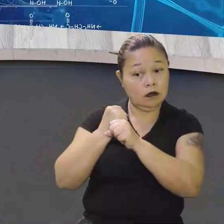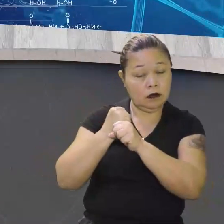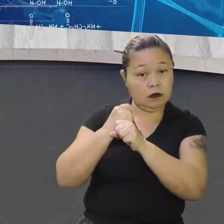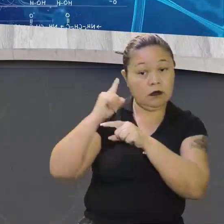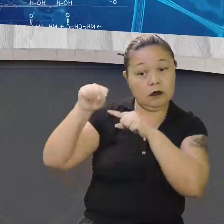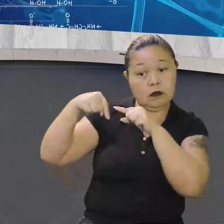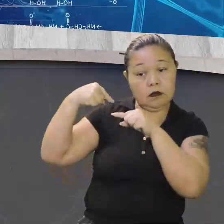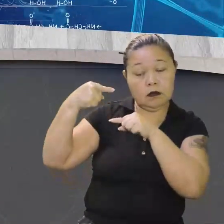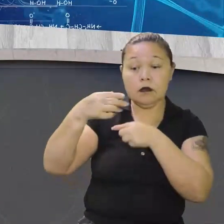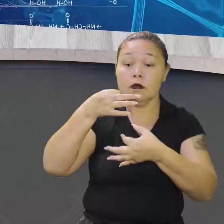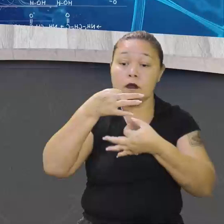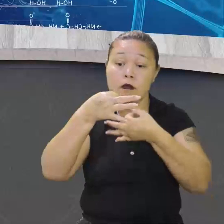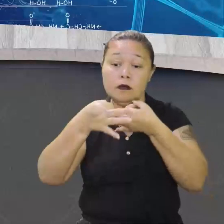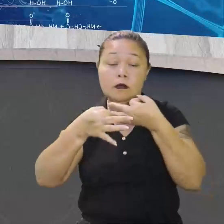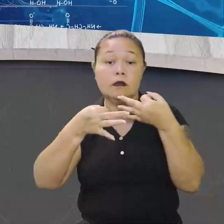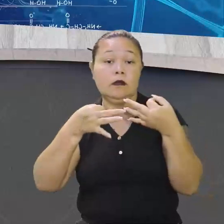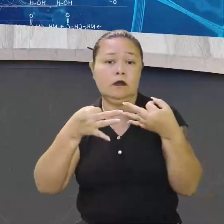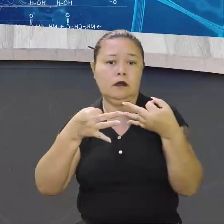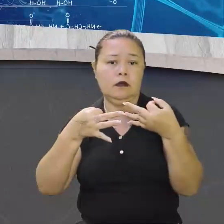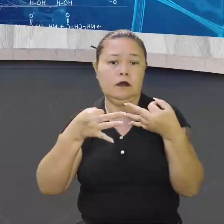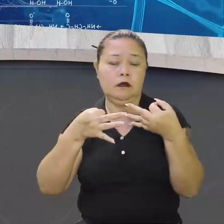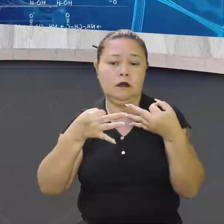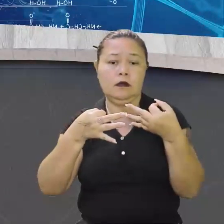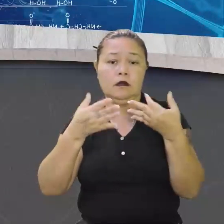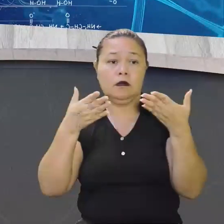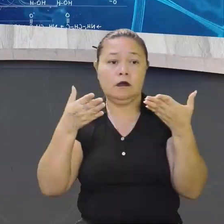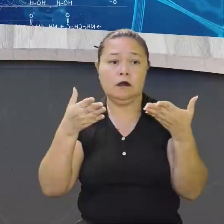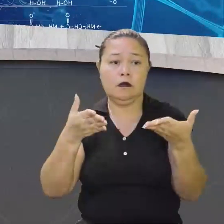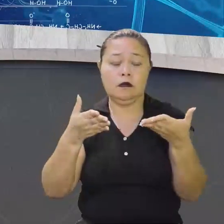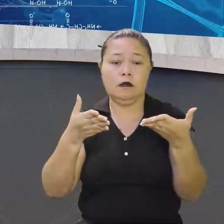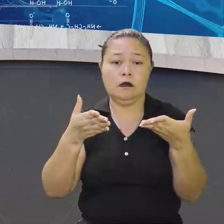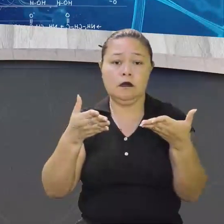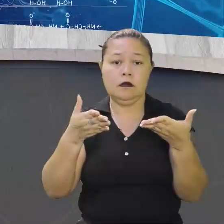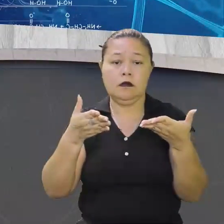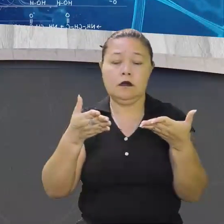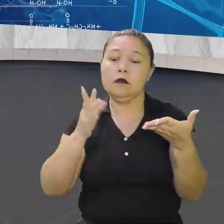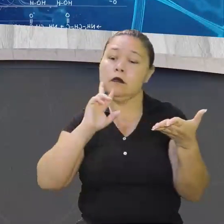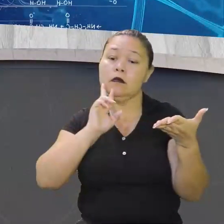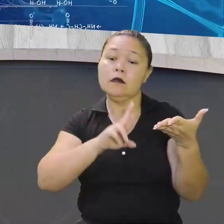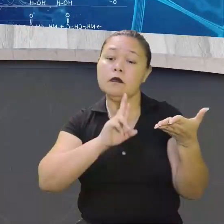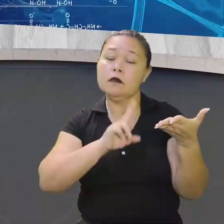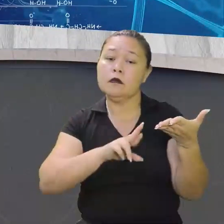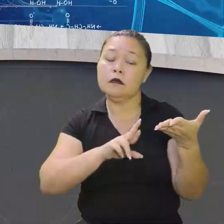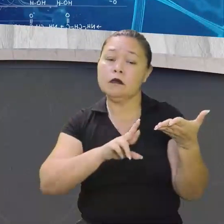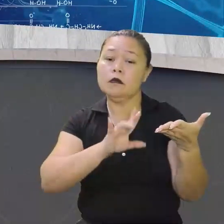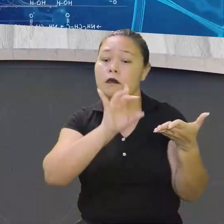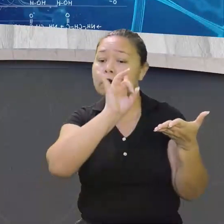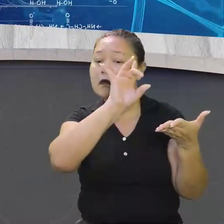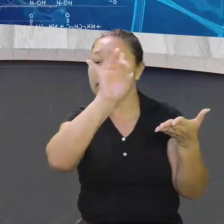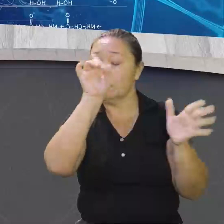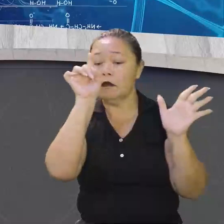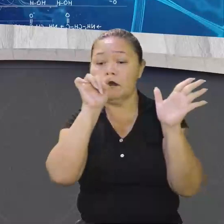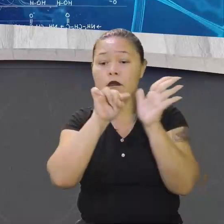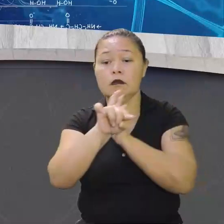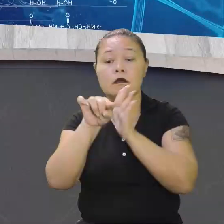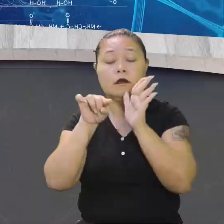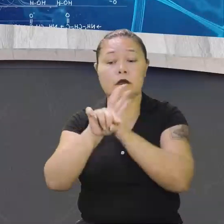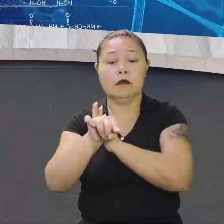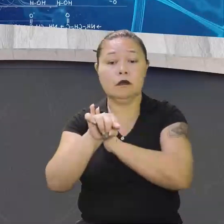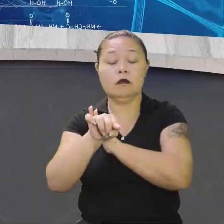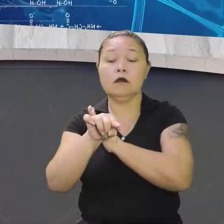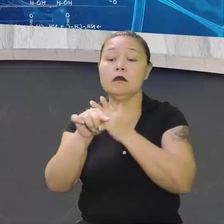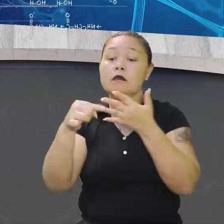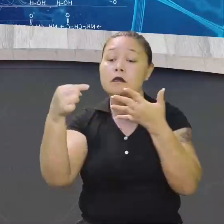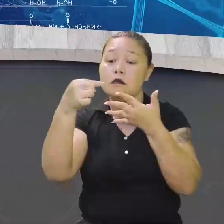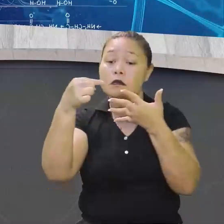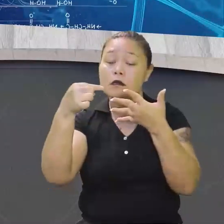estes comentários a respeito da resolução de cada questão dessa